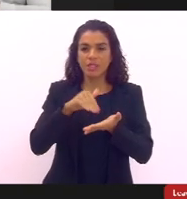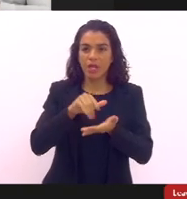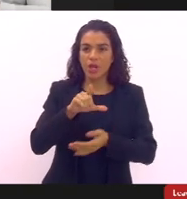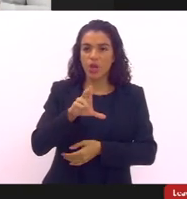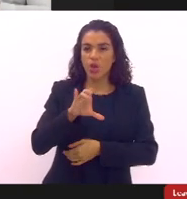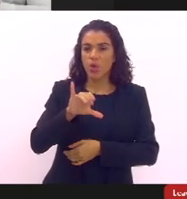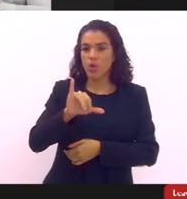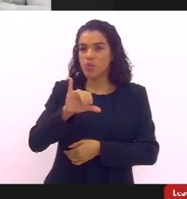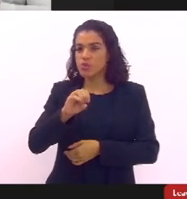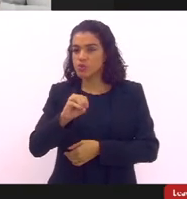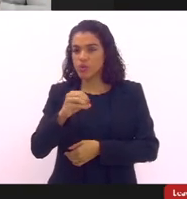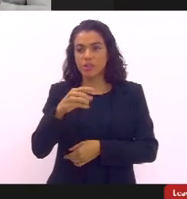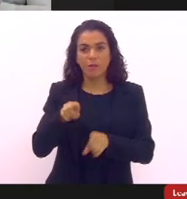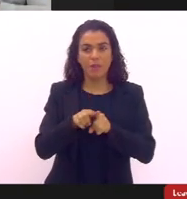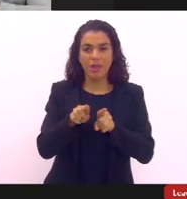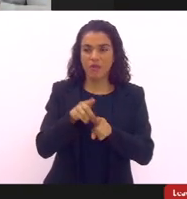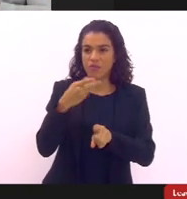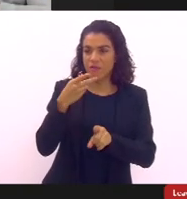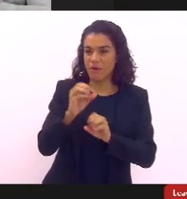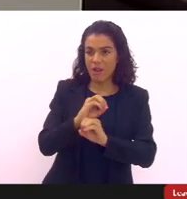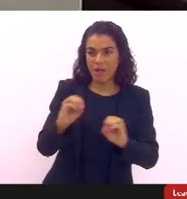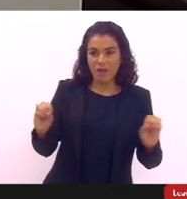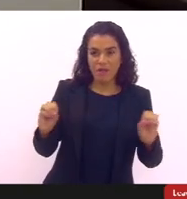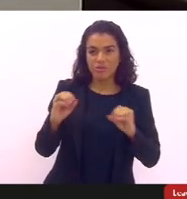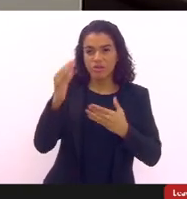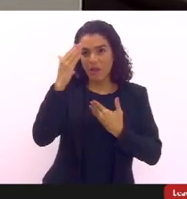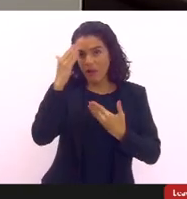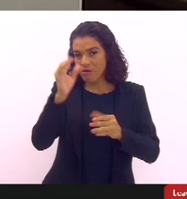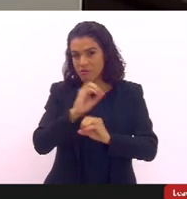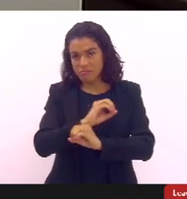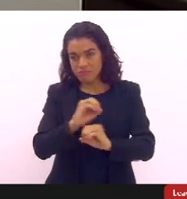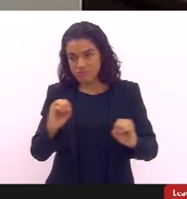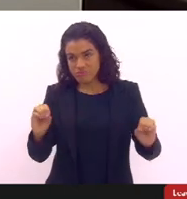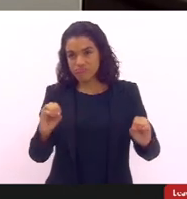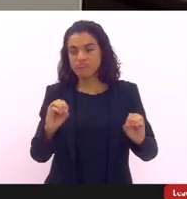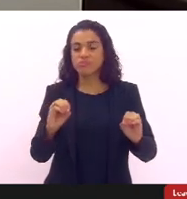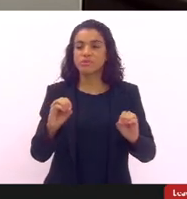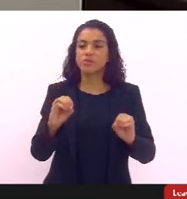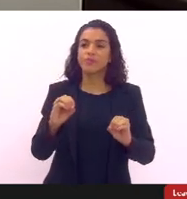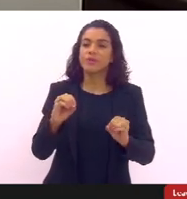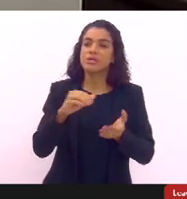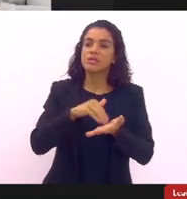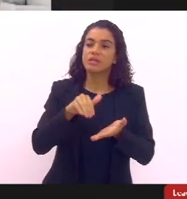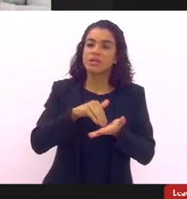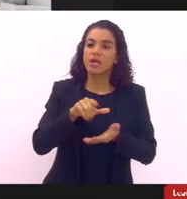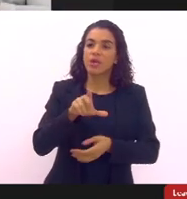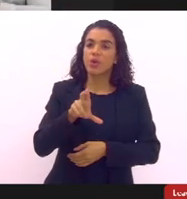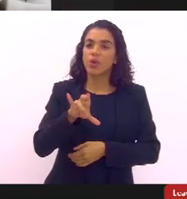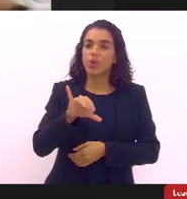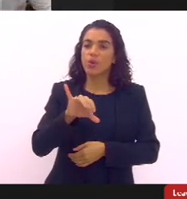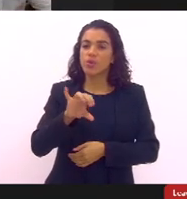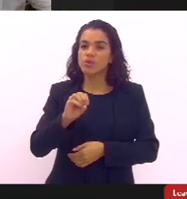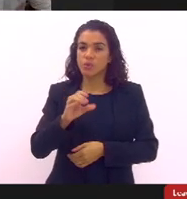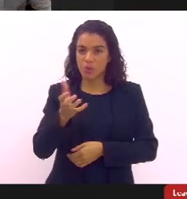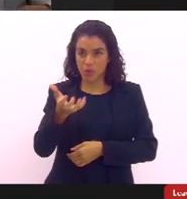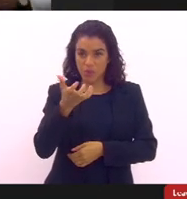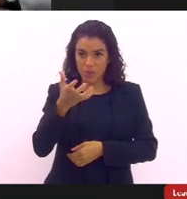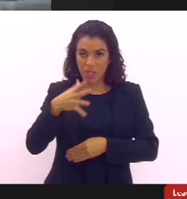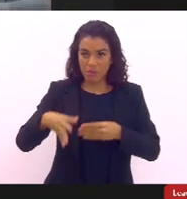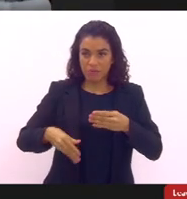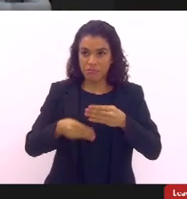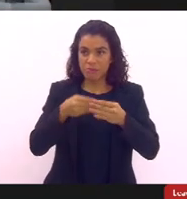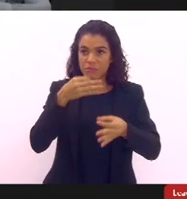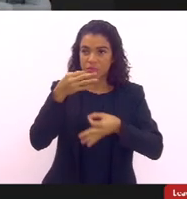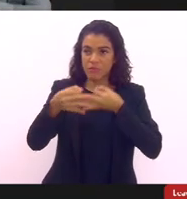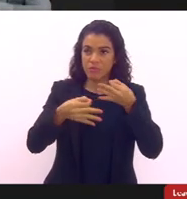vai falar, o deputado Jaguê também já agradeceu. Deputado, secretário Lúcio, você quer fazer alguma